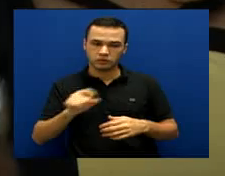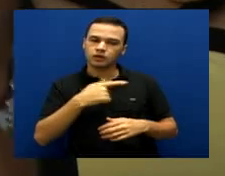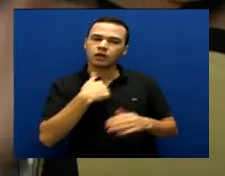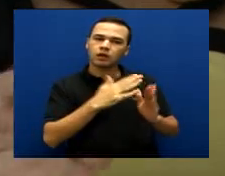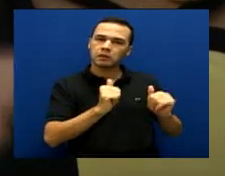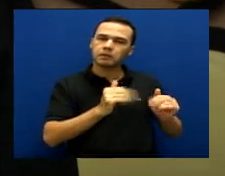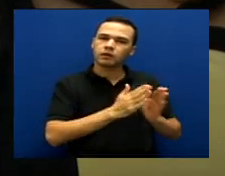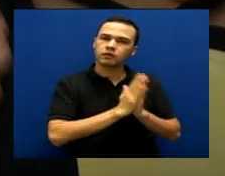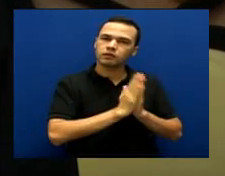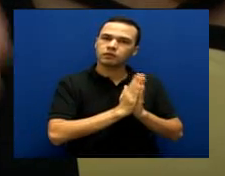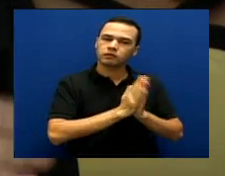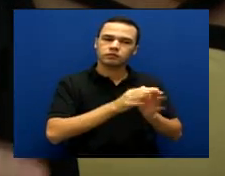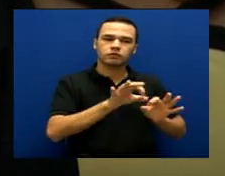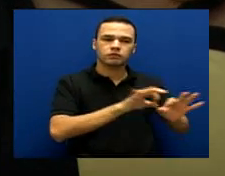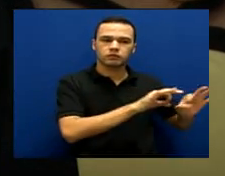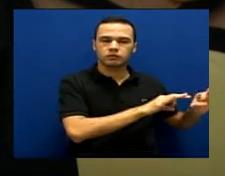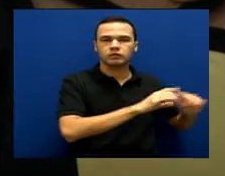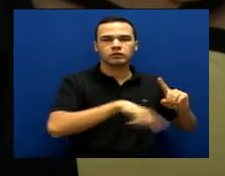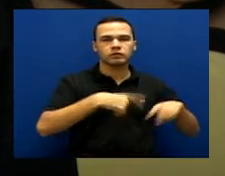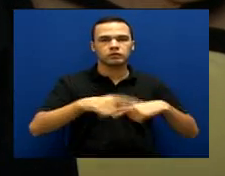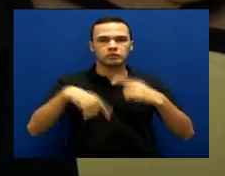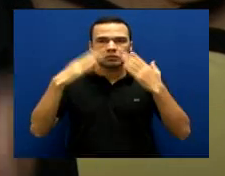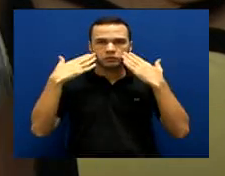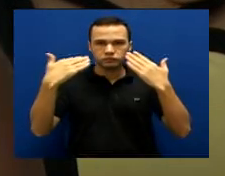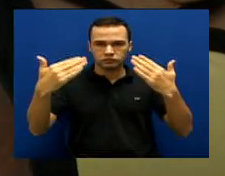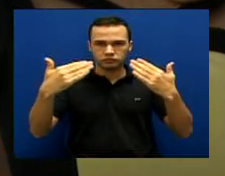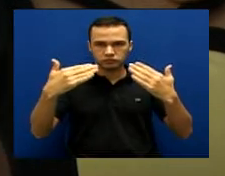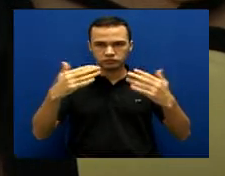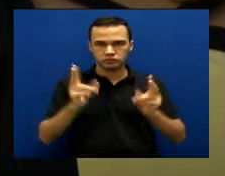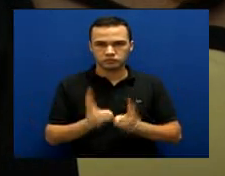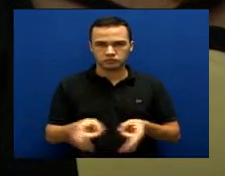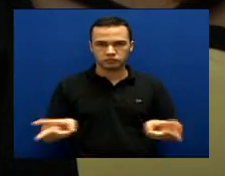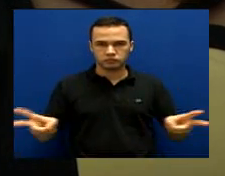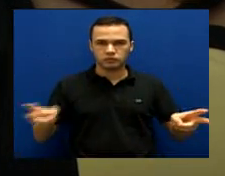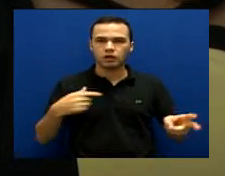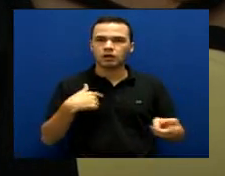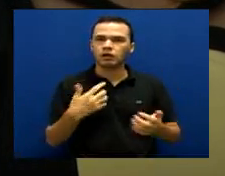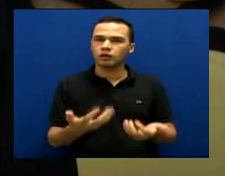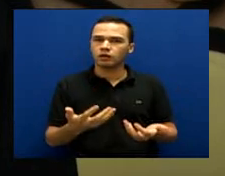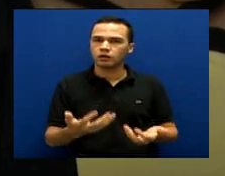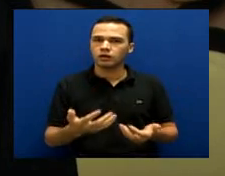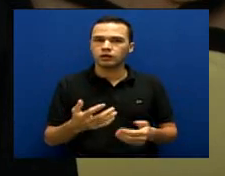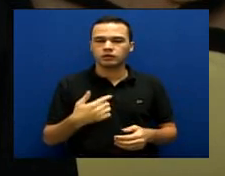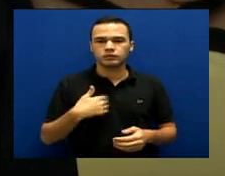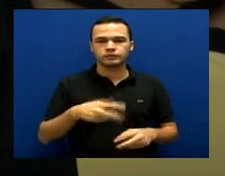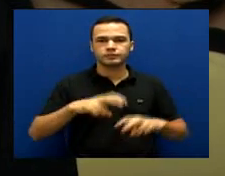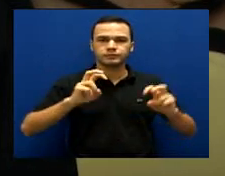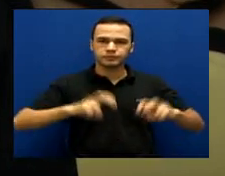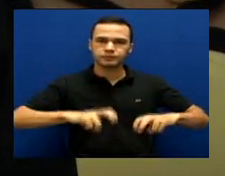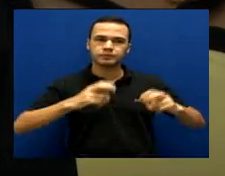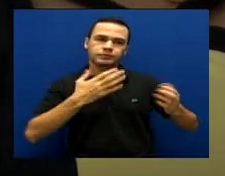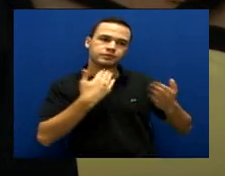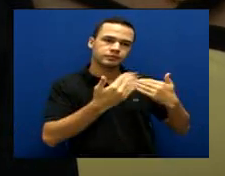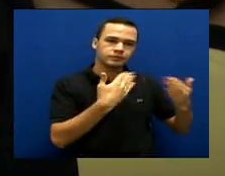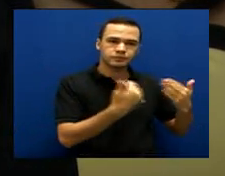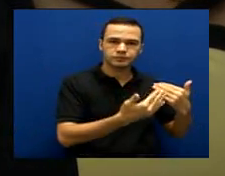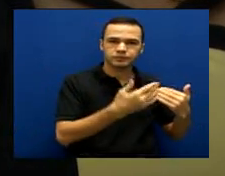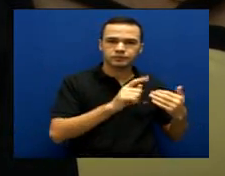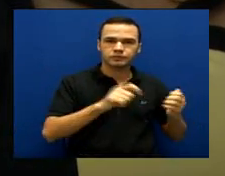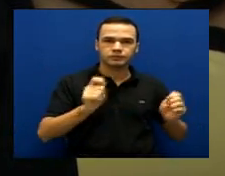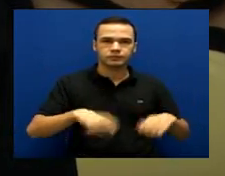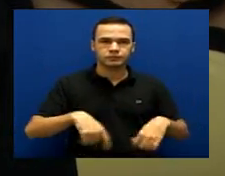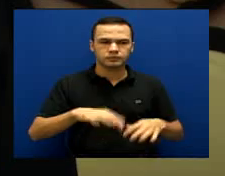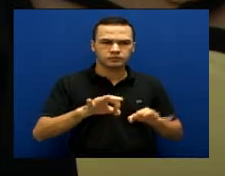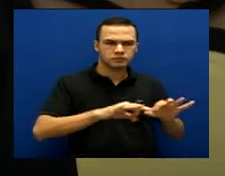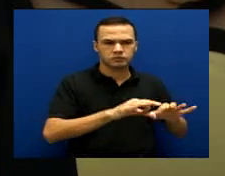para que isso seja apresentado regularmente e eu gostaria se vamos sentar juntos e ver como é que a gente faz esse